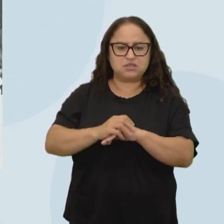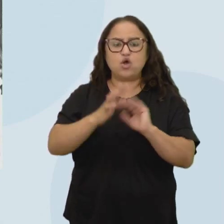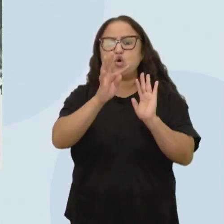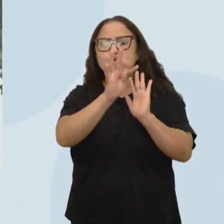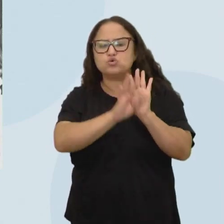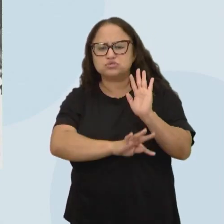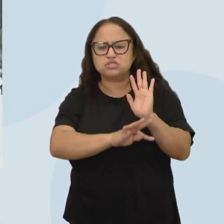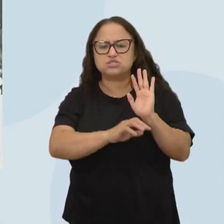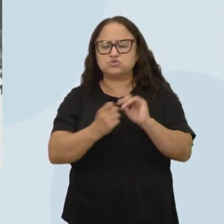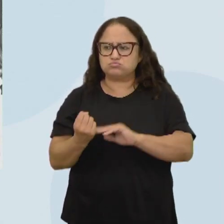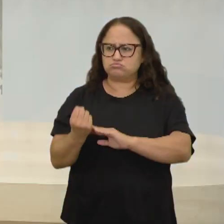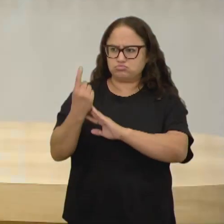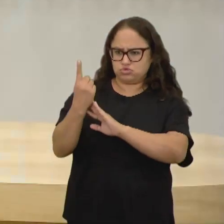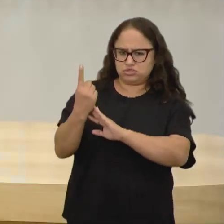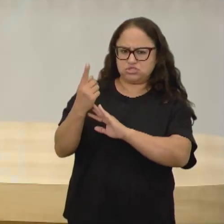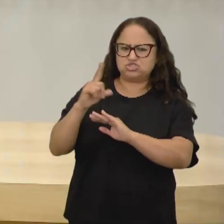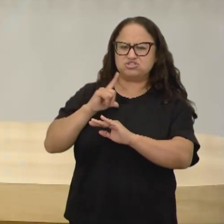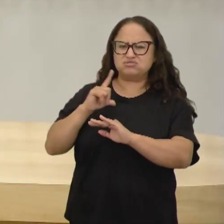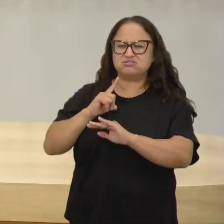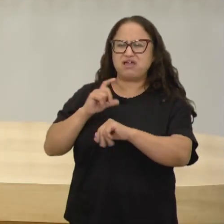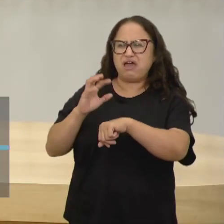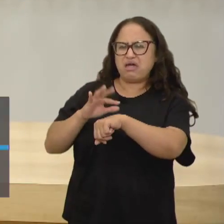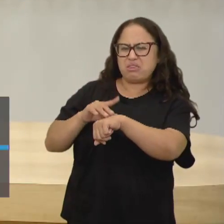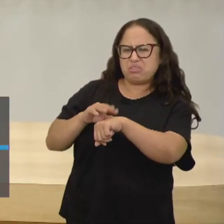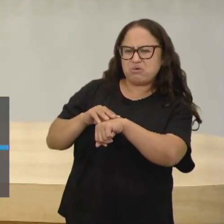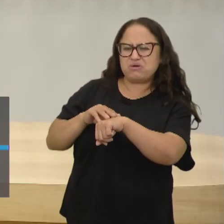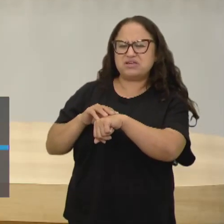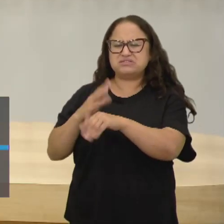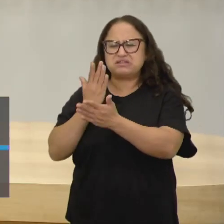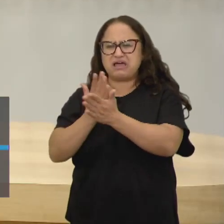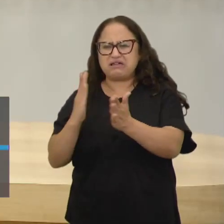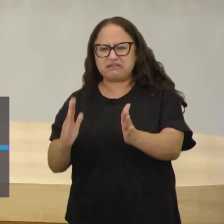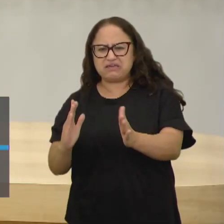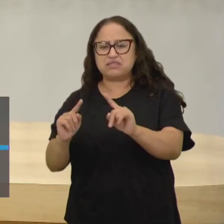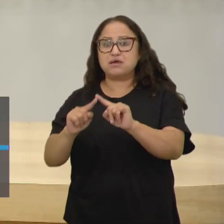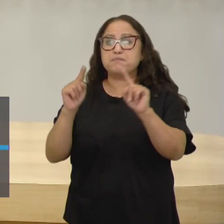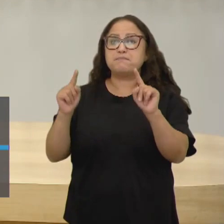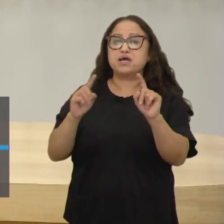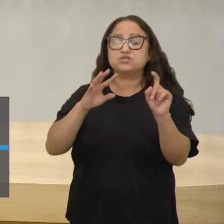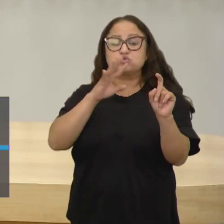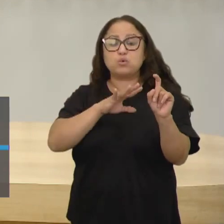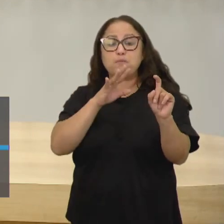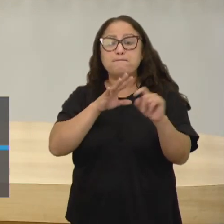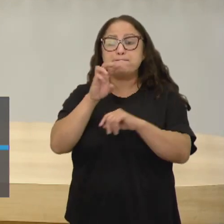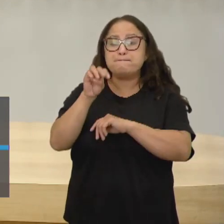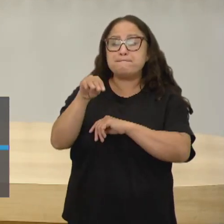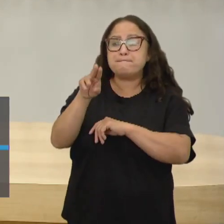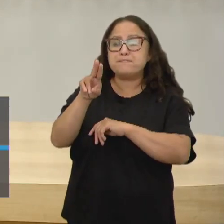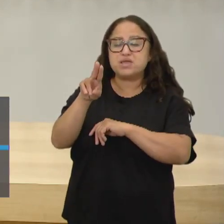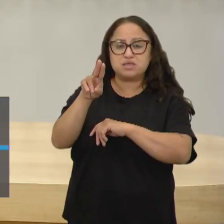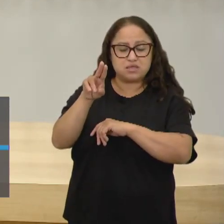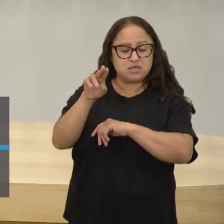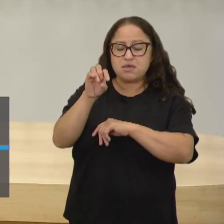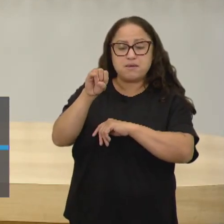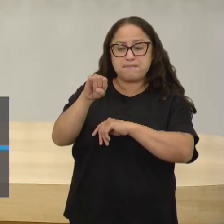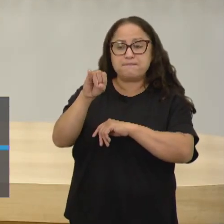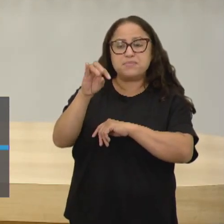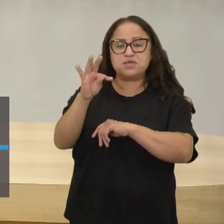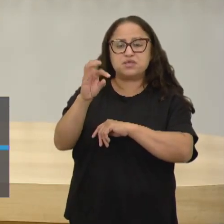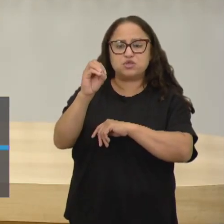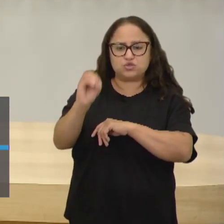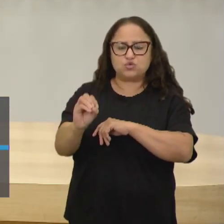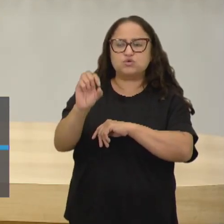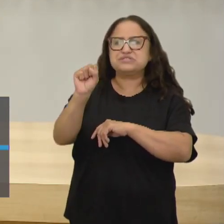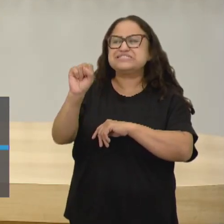o Estrangeiro, a Peste, a Queda, mas notadamente o Mito de Sísifo, gente, são textos com